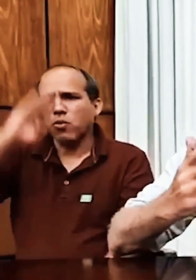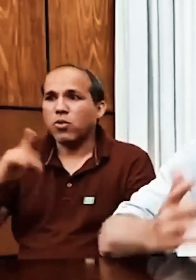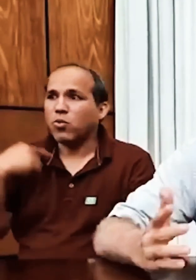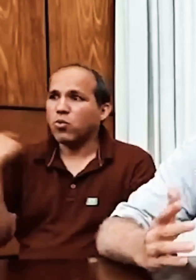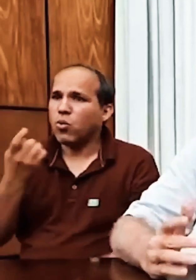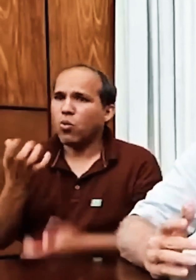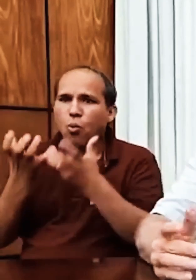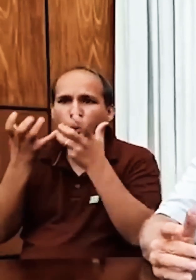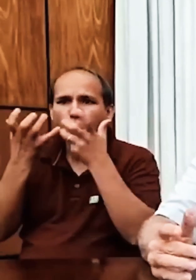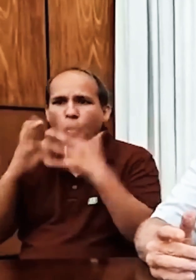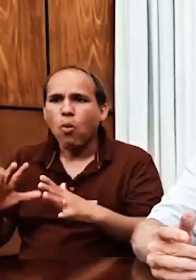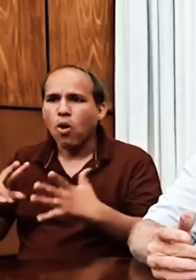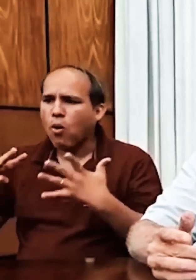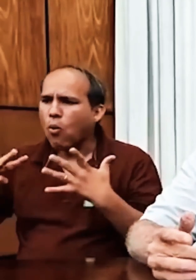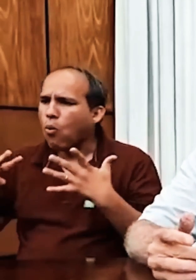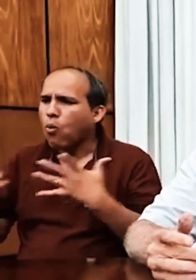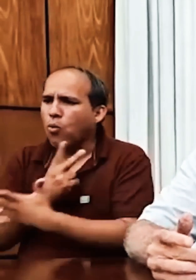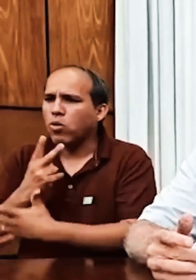para as nossas filhas.